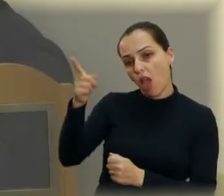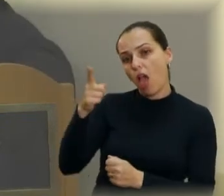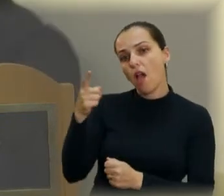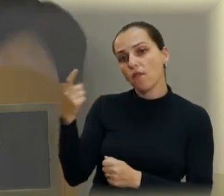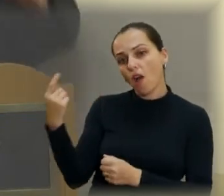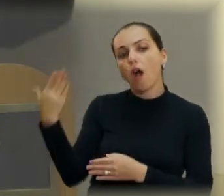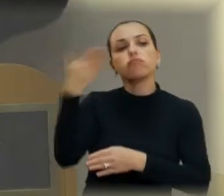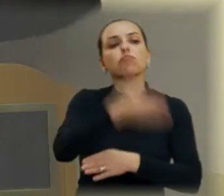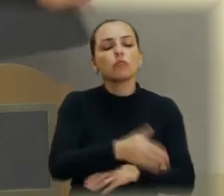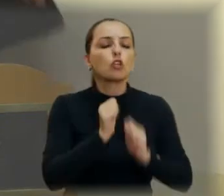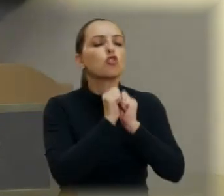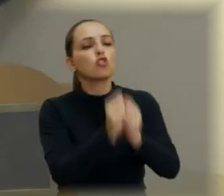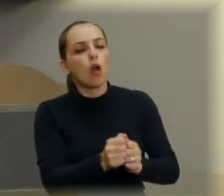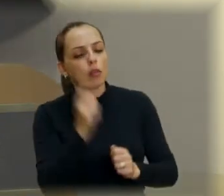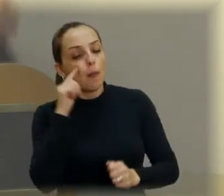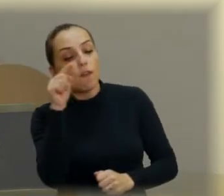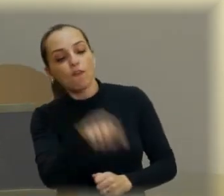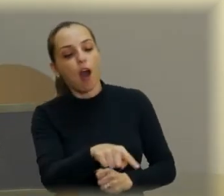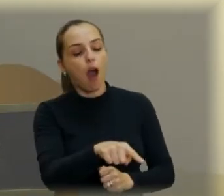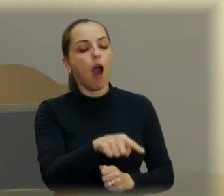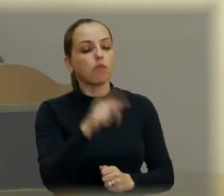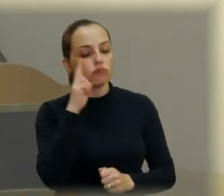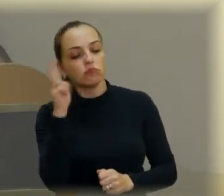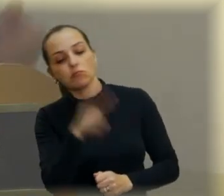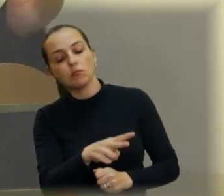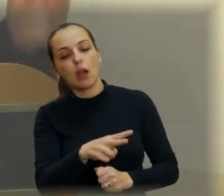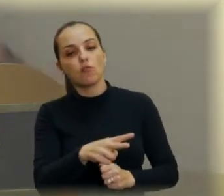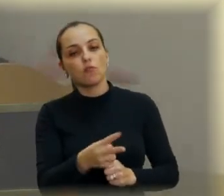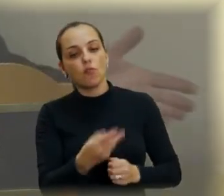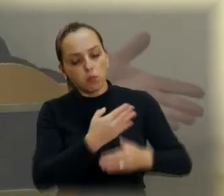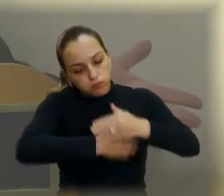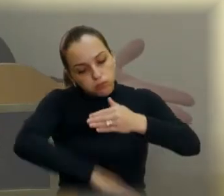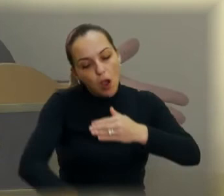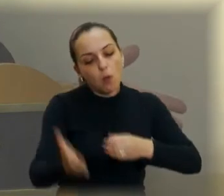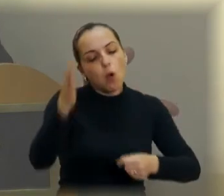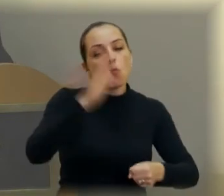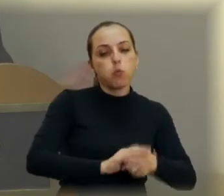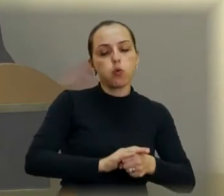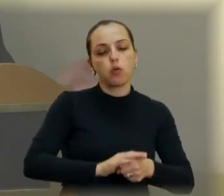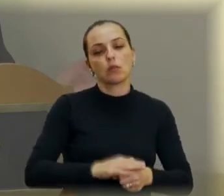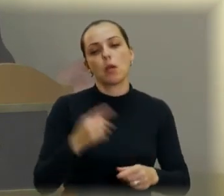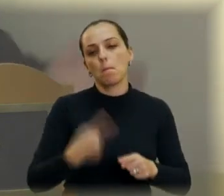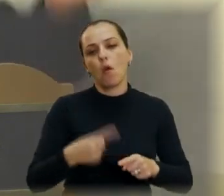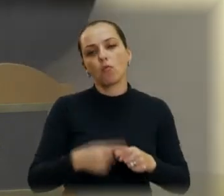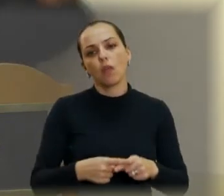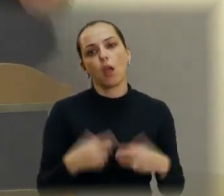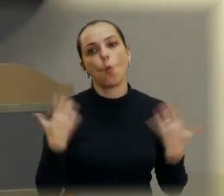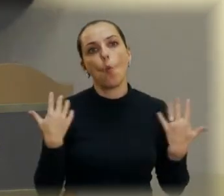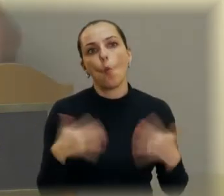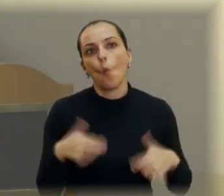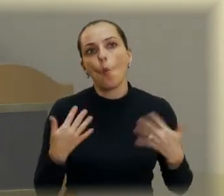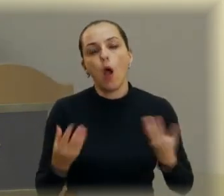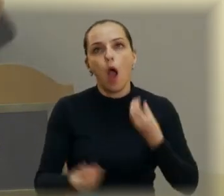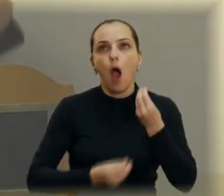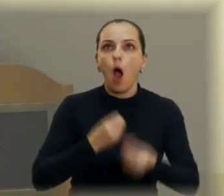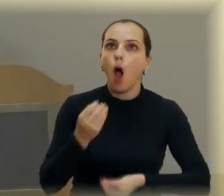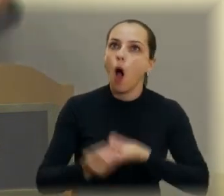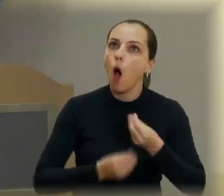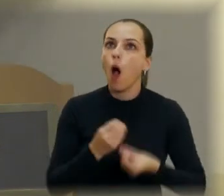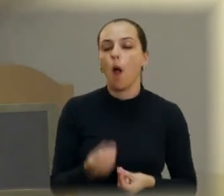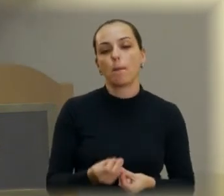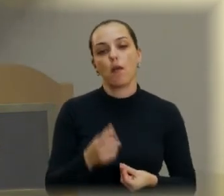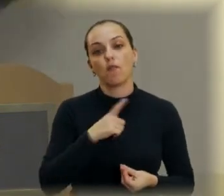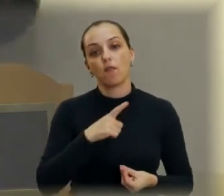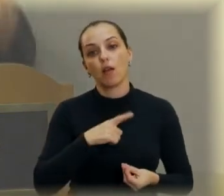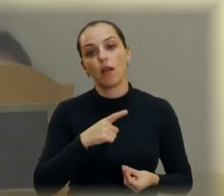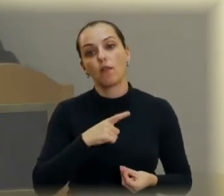levar o seu de carro lá assim o seu vai ter força de mandar porque não é possível eles vão plantar hoje ou